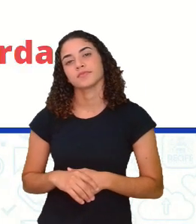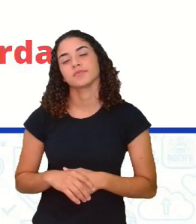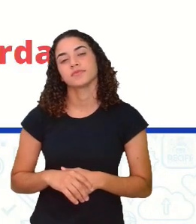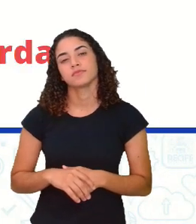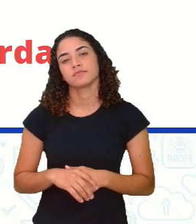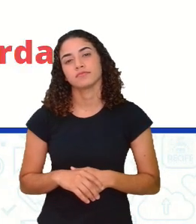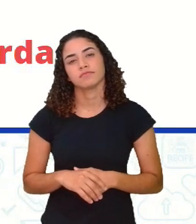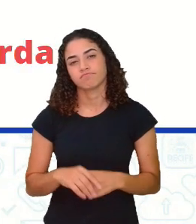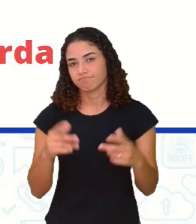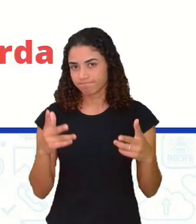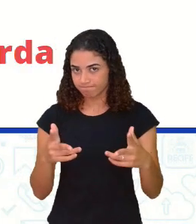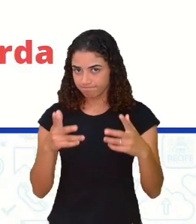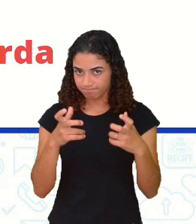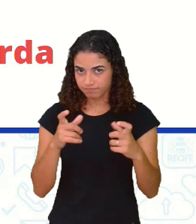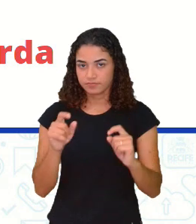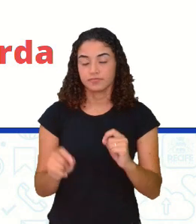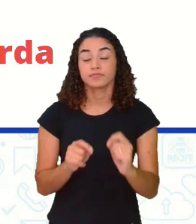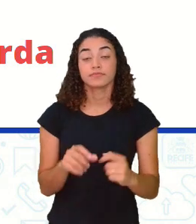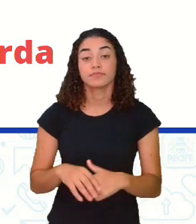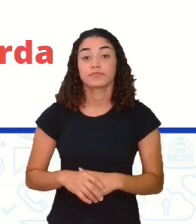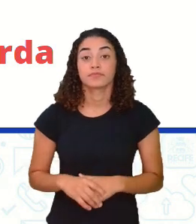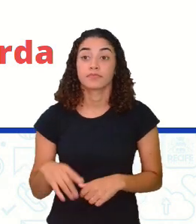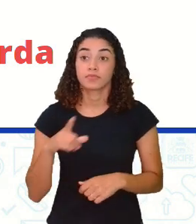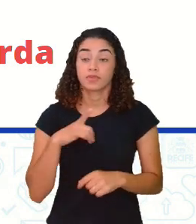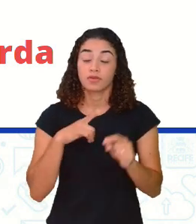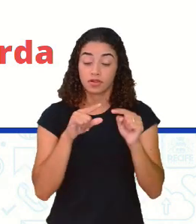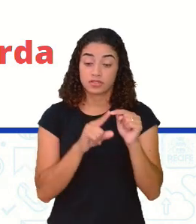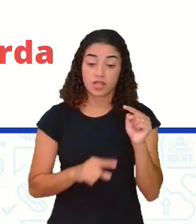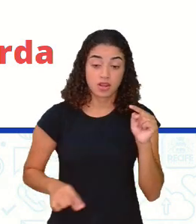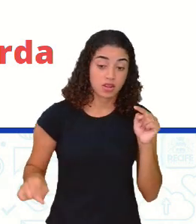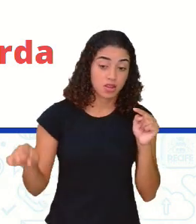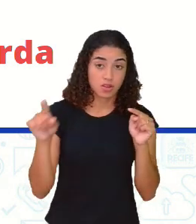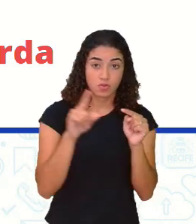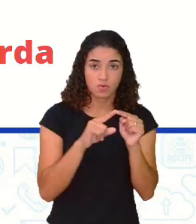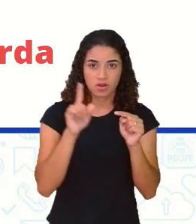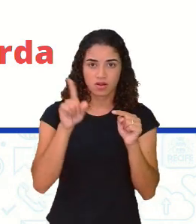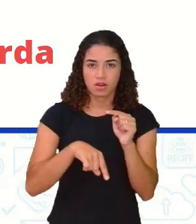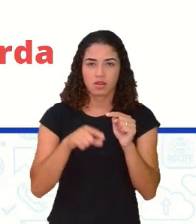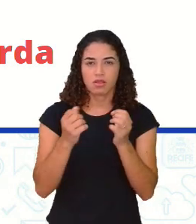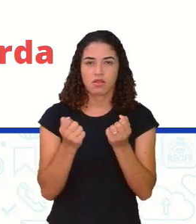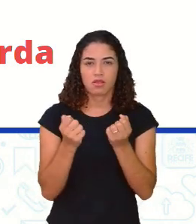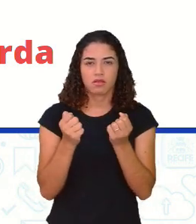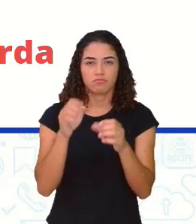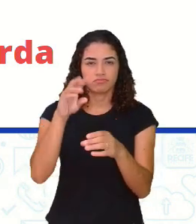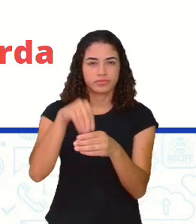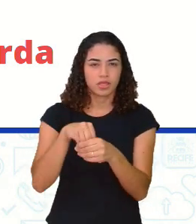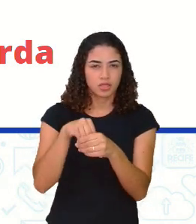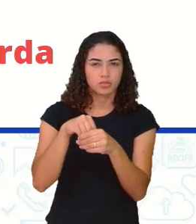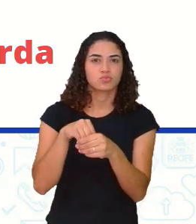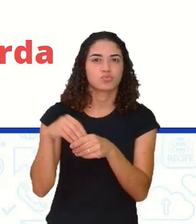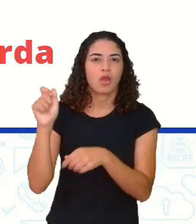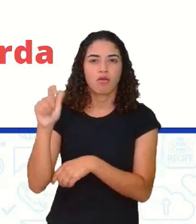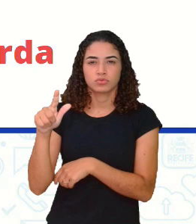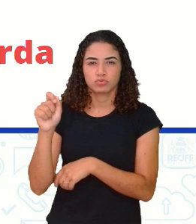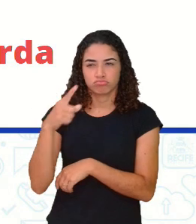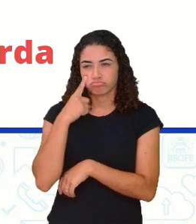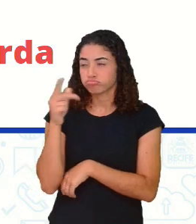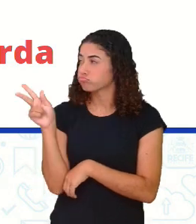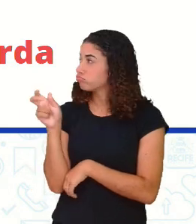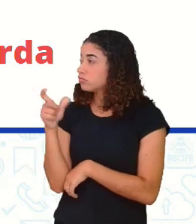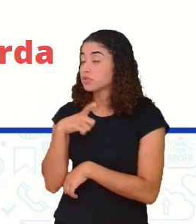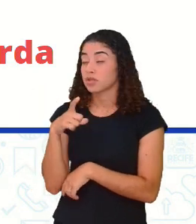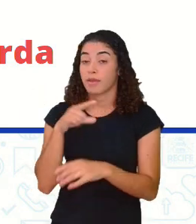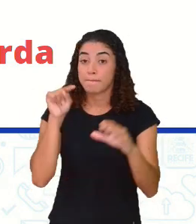Aqui, só para vocês observarem. A gente tem um círculo, essa região aí azul, a região central. O ponto